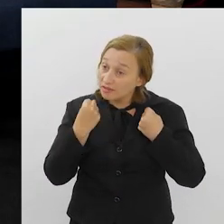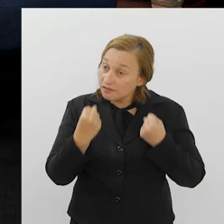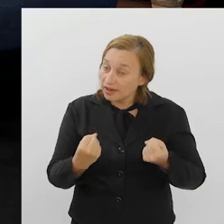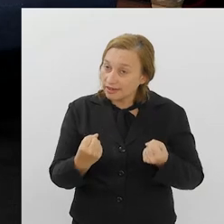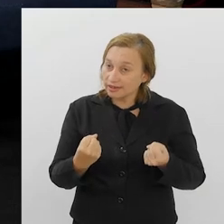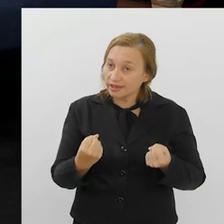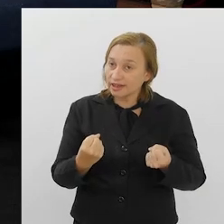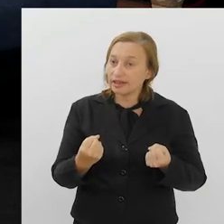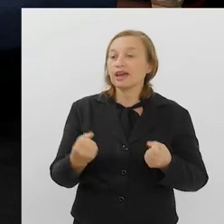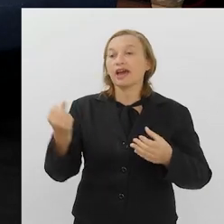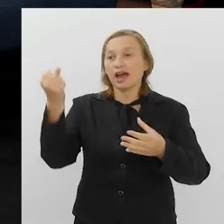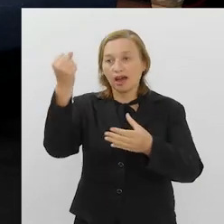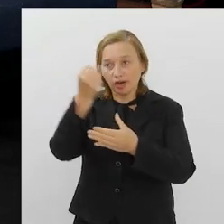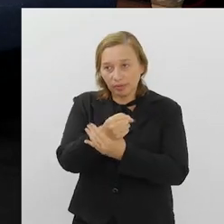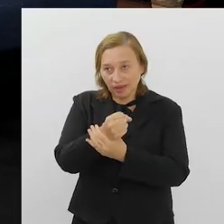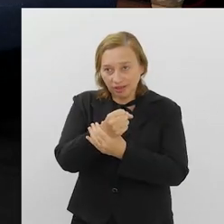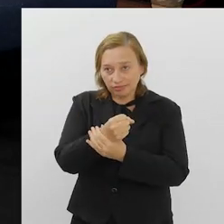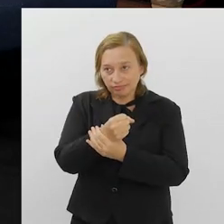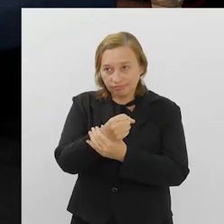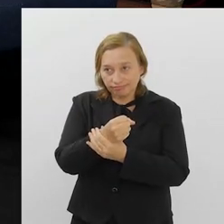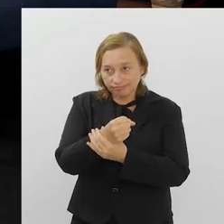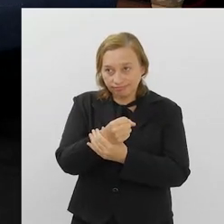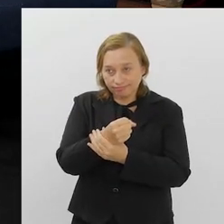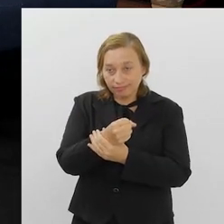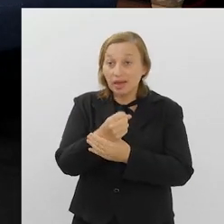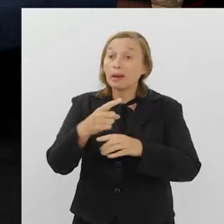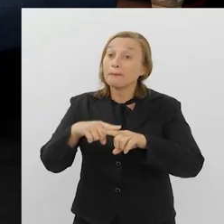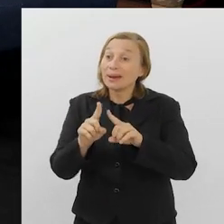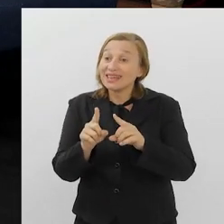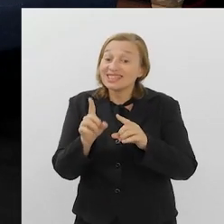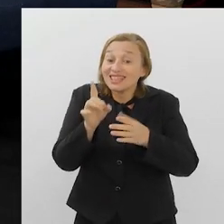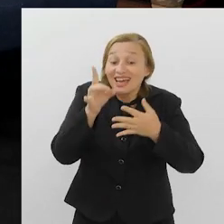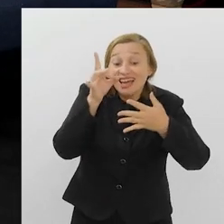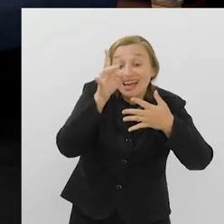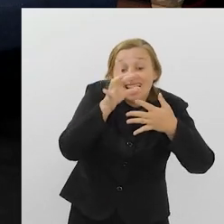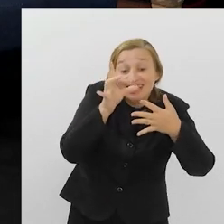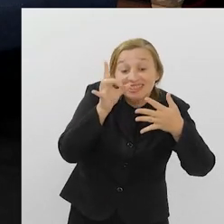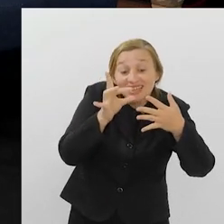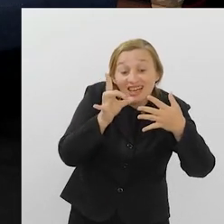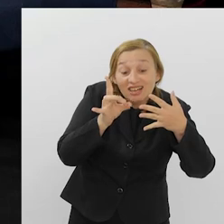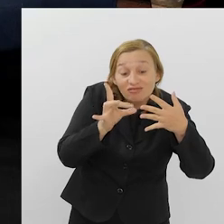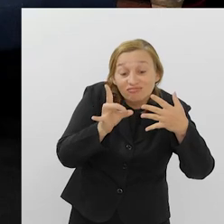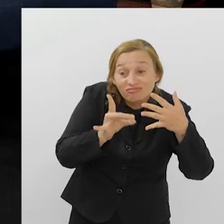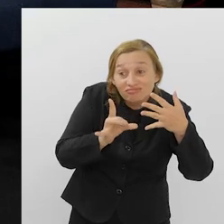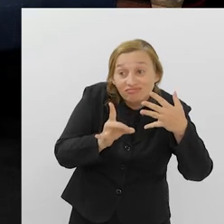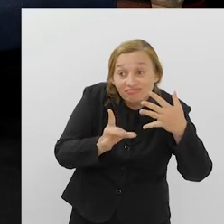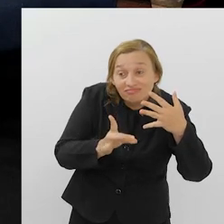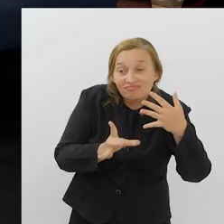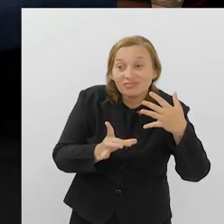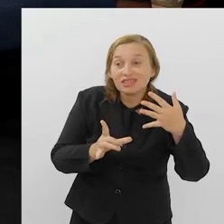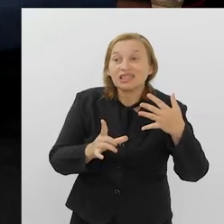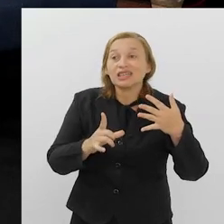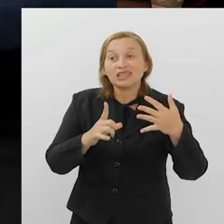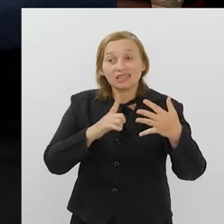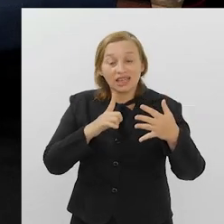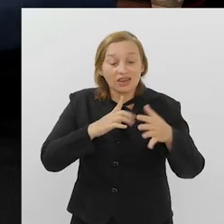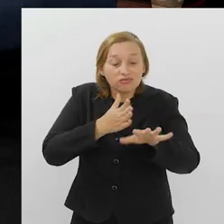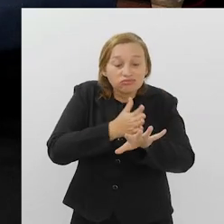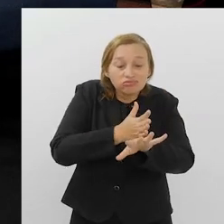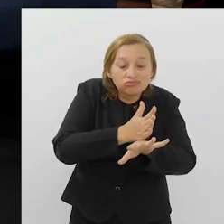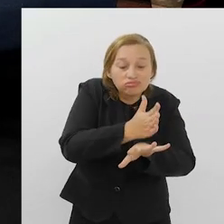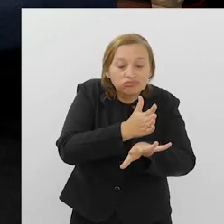descendem de do mesmo que é Abraão e aí mas cada um